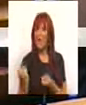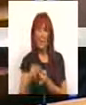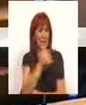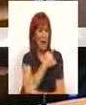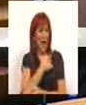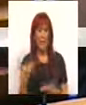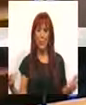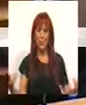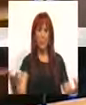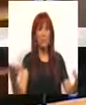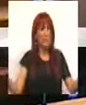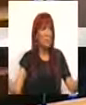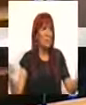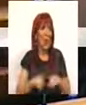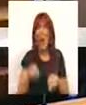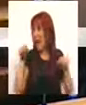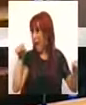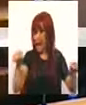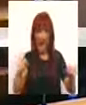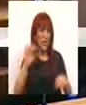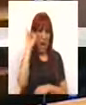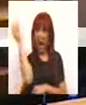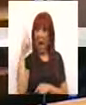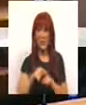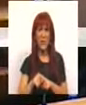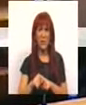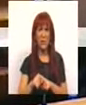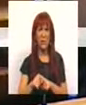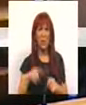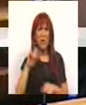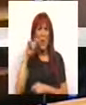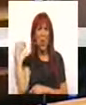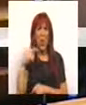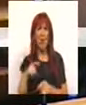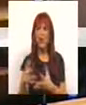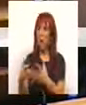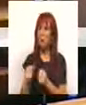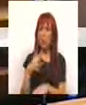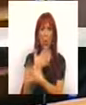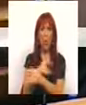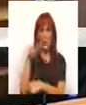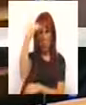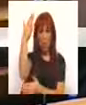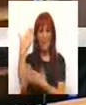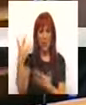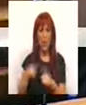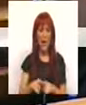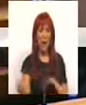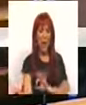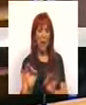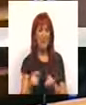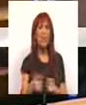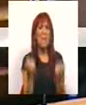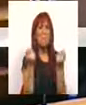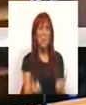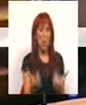habitações, como se fossem elas as árvores e o coberto vegetal as únicas culpadas dos incêndios de verão, a preparação é